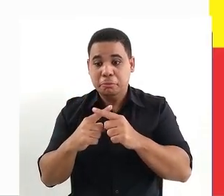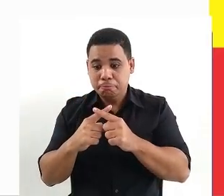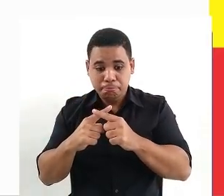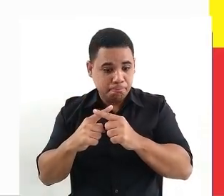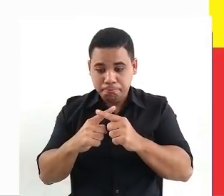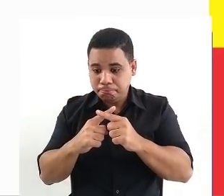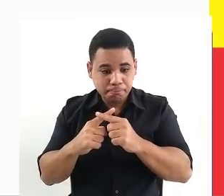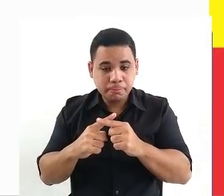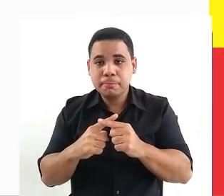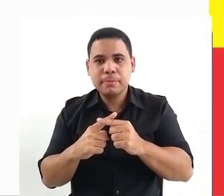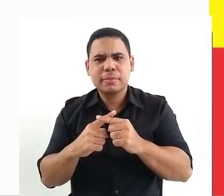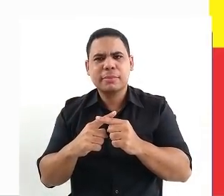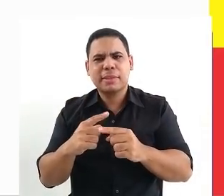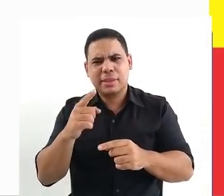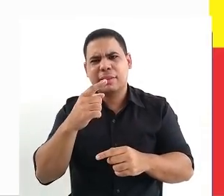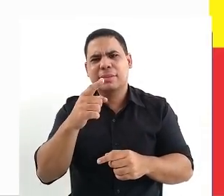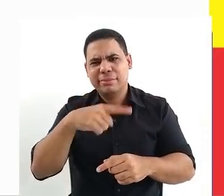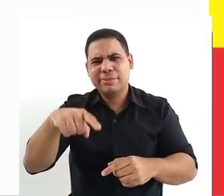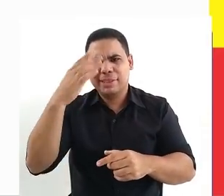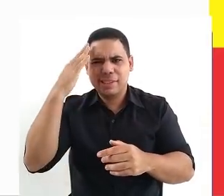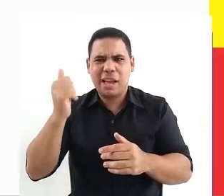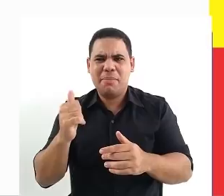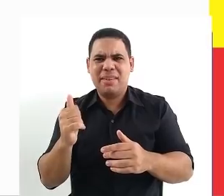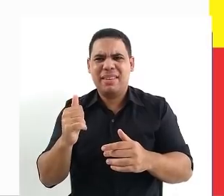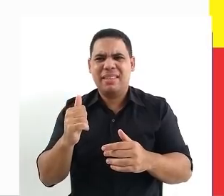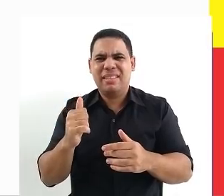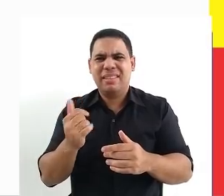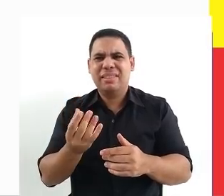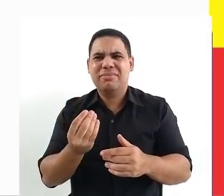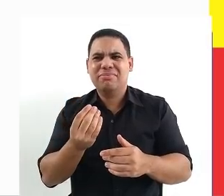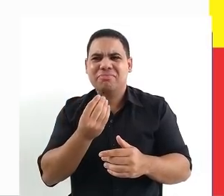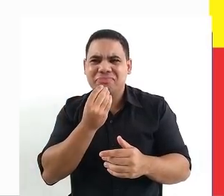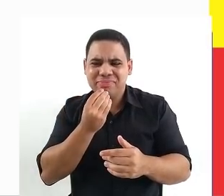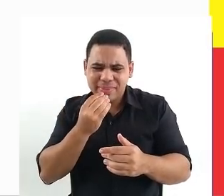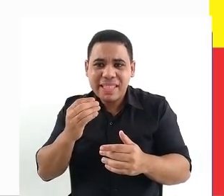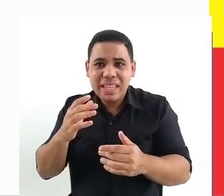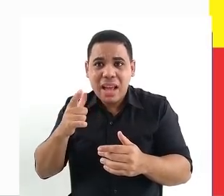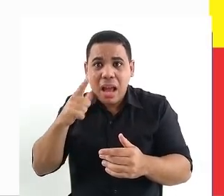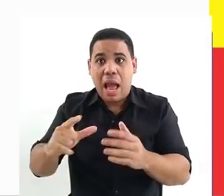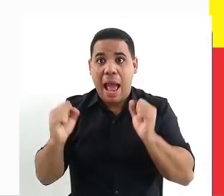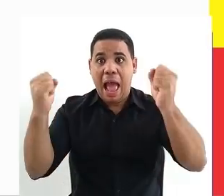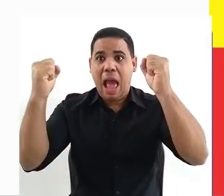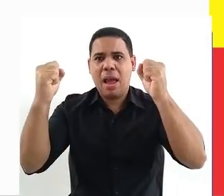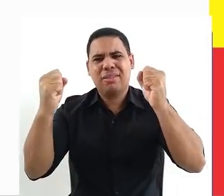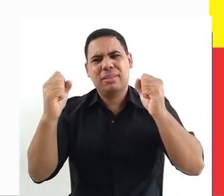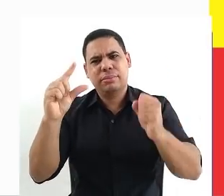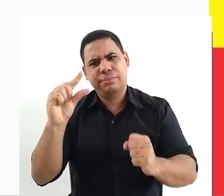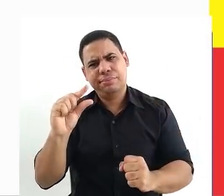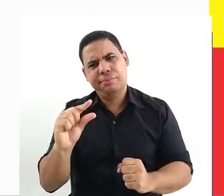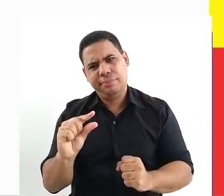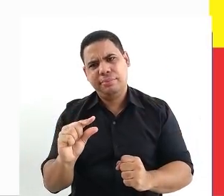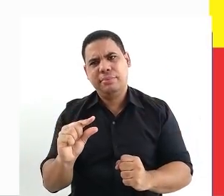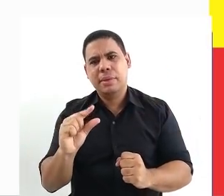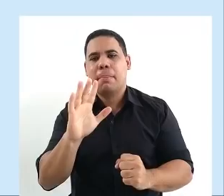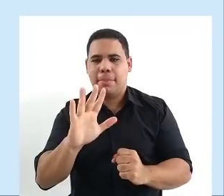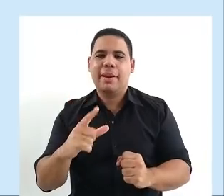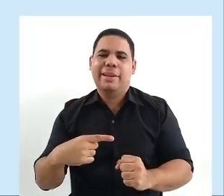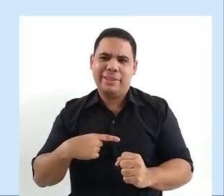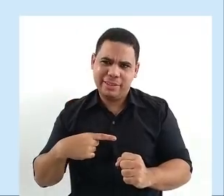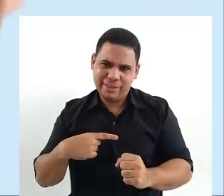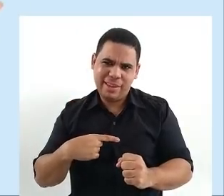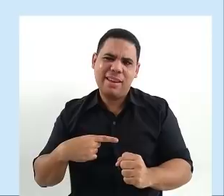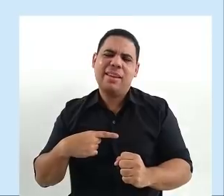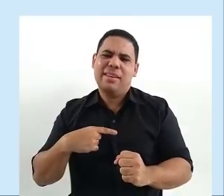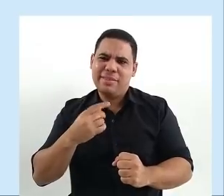tem a possibilidade de ganhar, a probabilidade de vencer aquele jogo, por mais que as chances sejam mínimas.